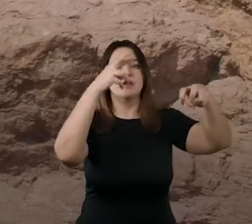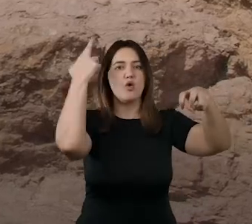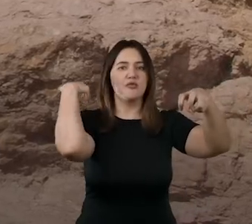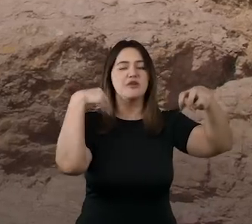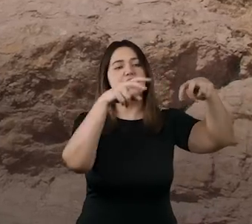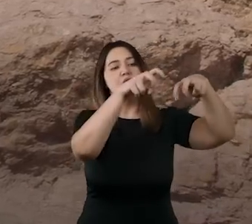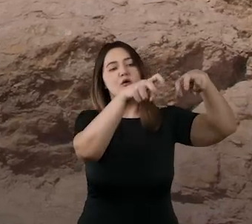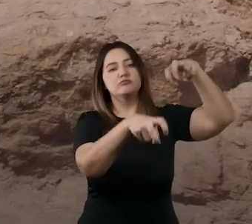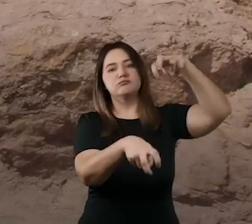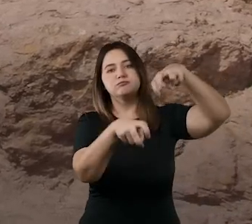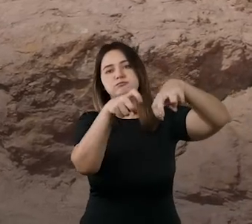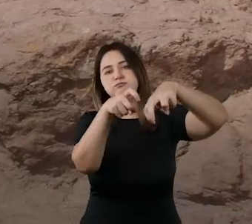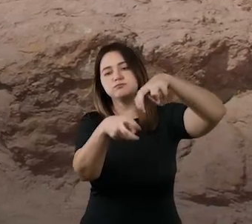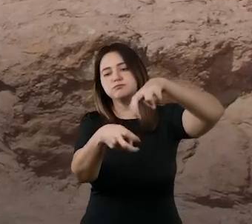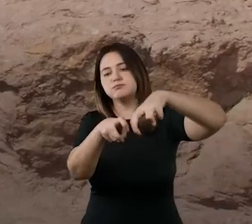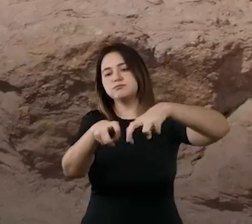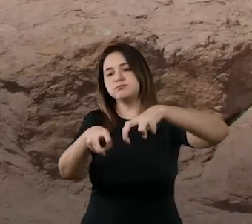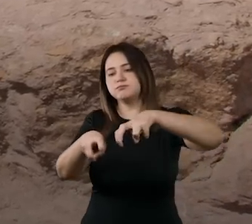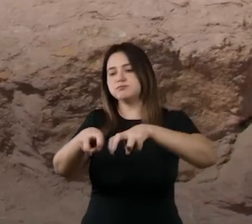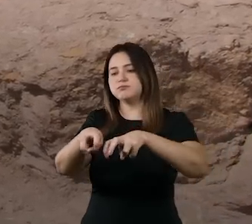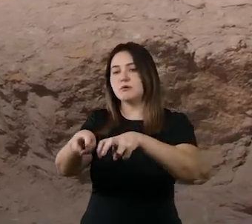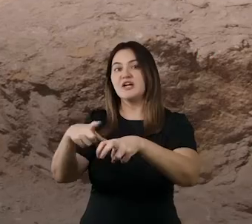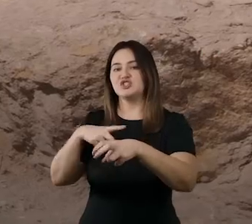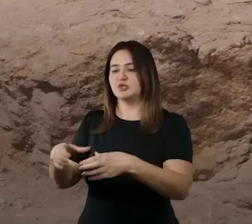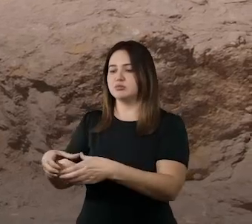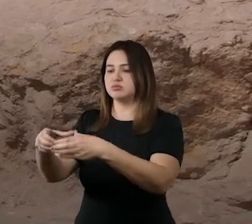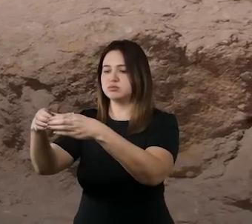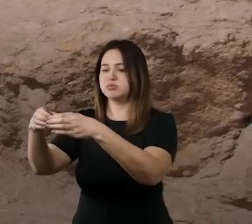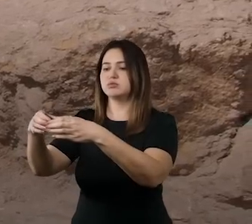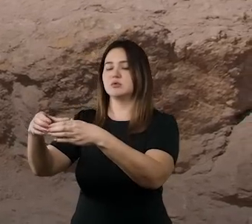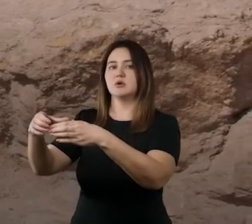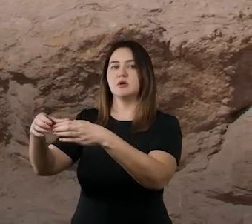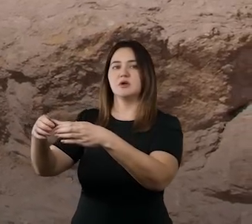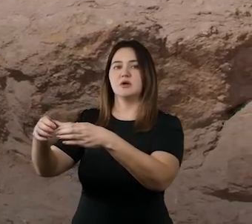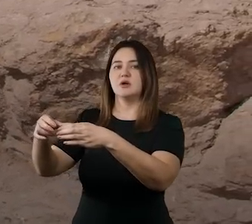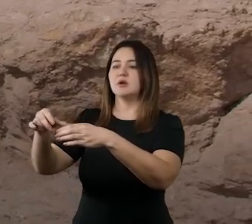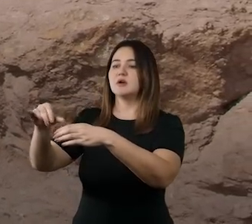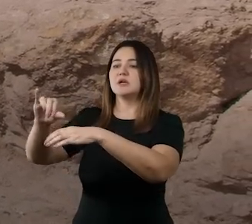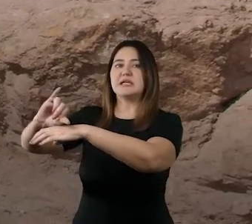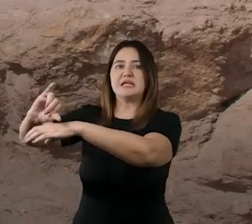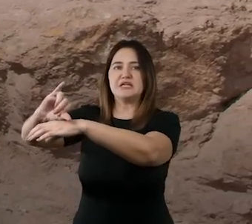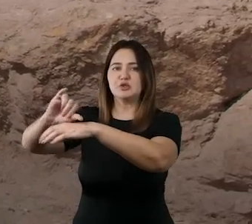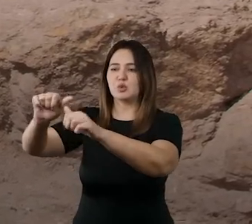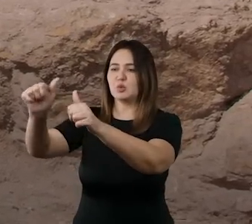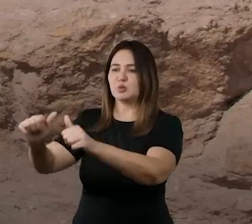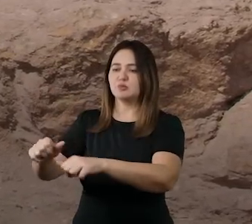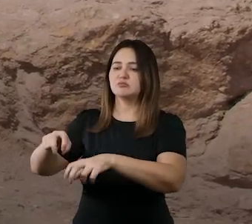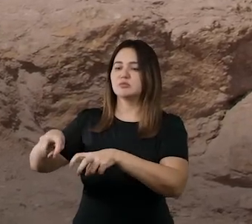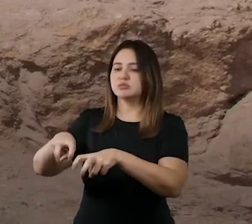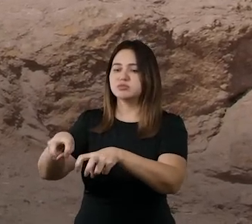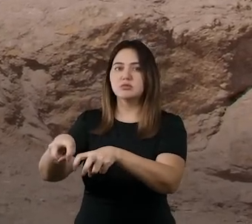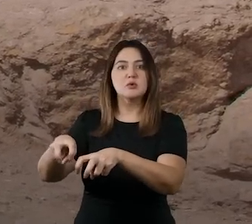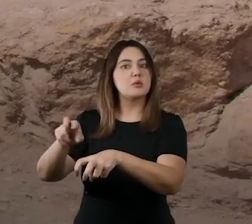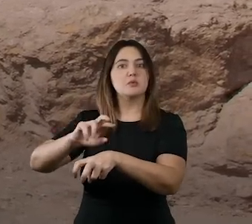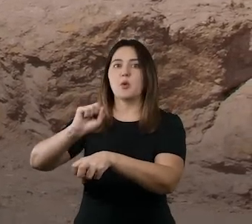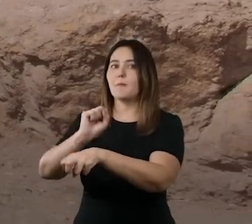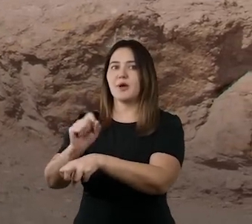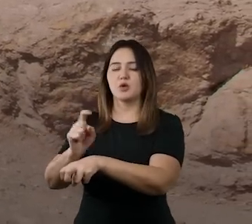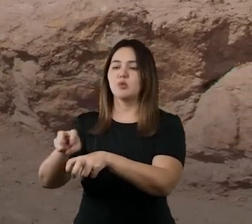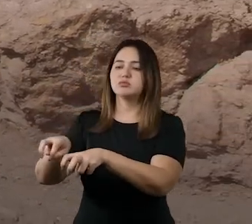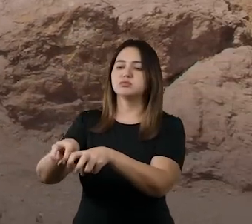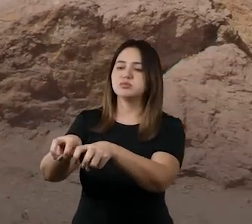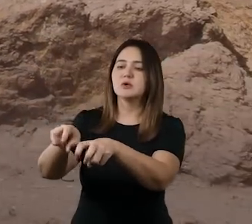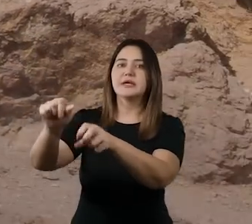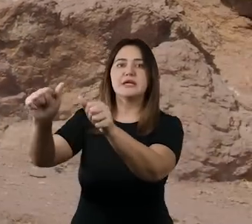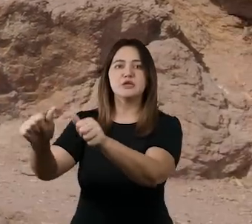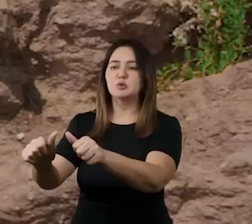algum lugar desse lado ou do outro lado, passaram por várias gramas, mas passaram pela estátua de um Deus e não pararam, de